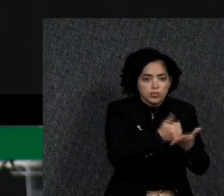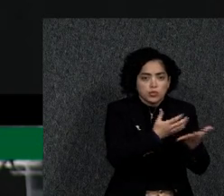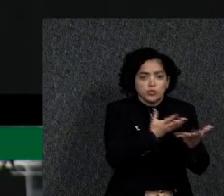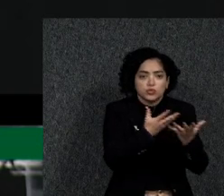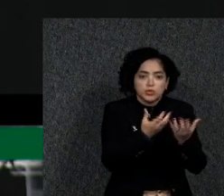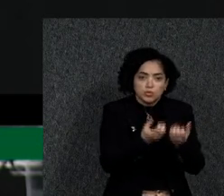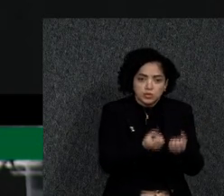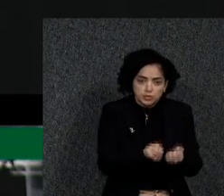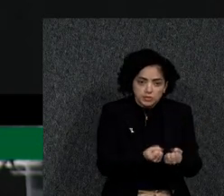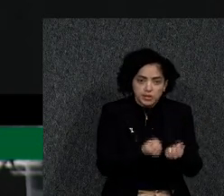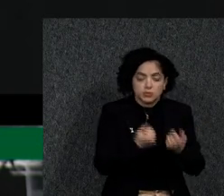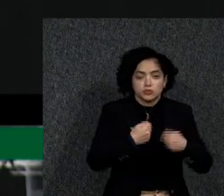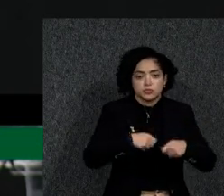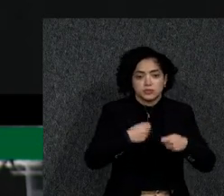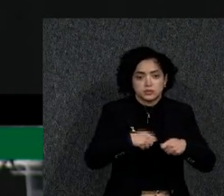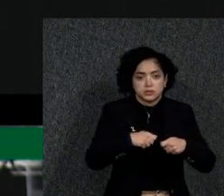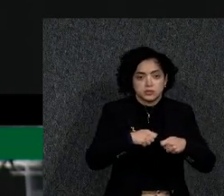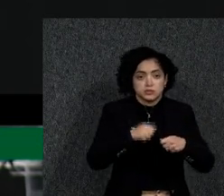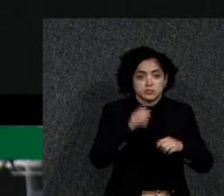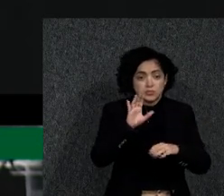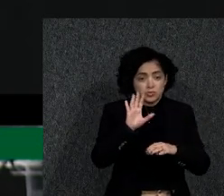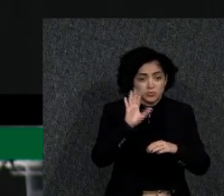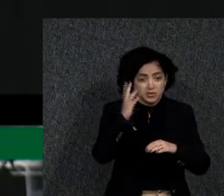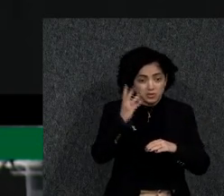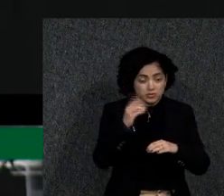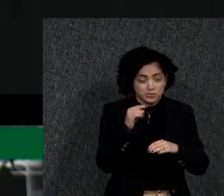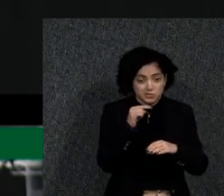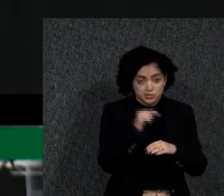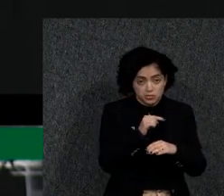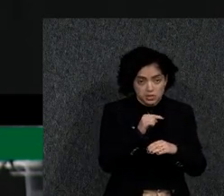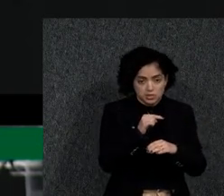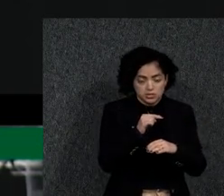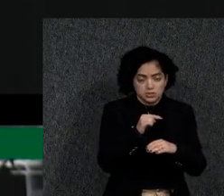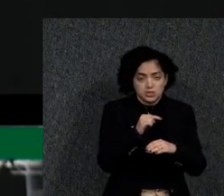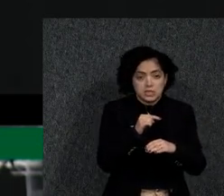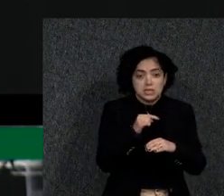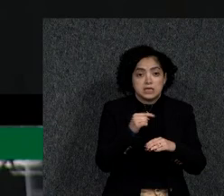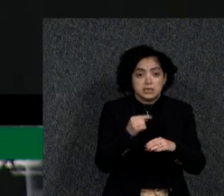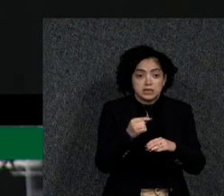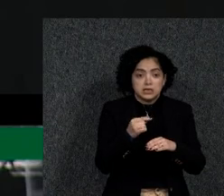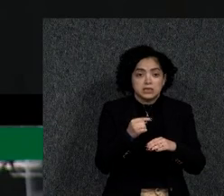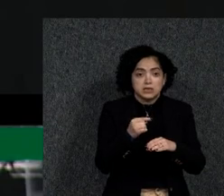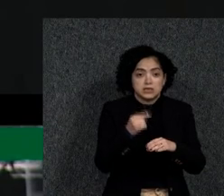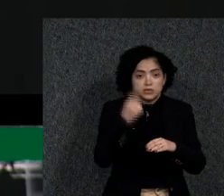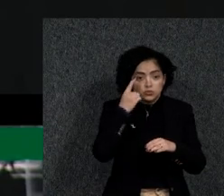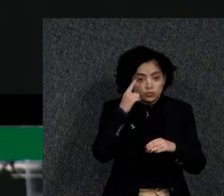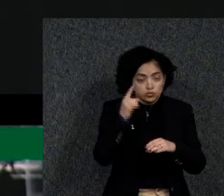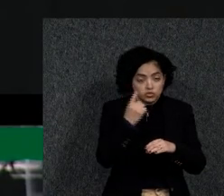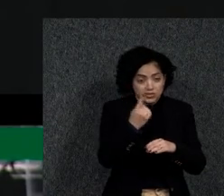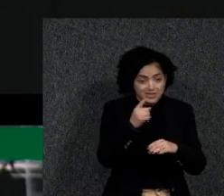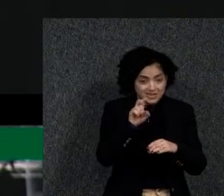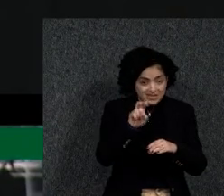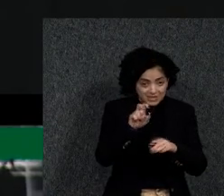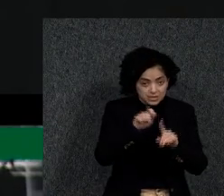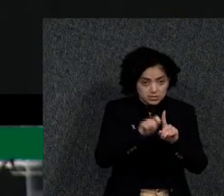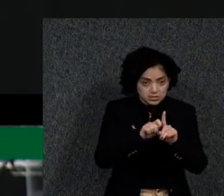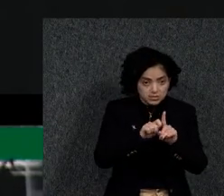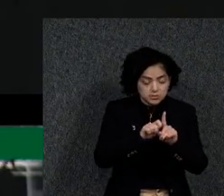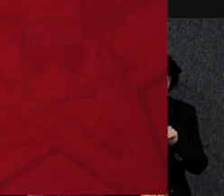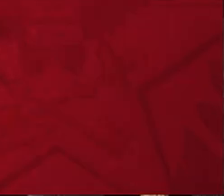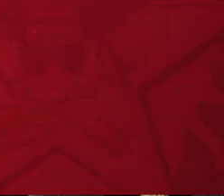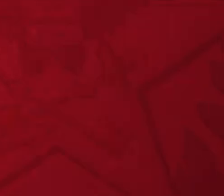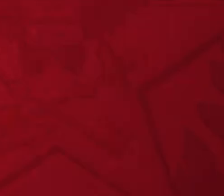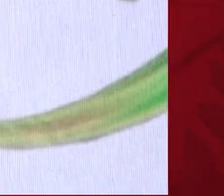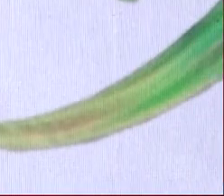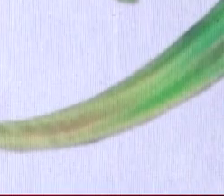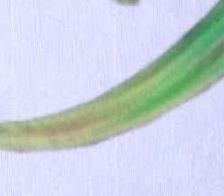esses profissionais ao longo desse ano e meio de estudo e trabalho. Nós não vamos parar e não podemos